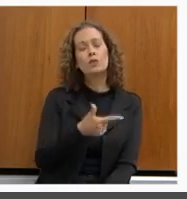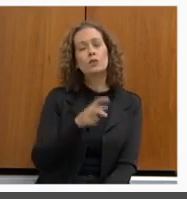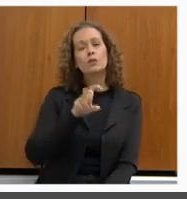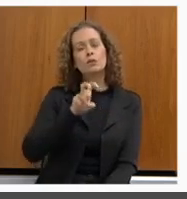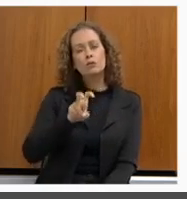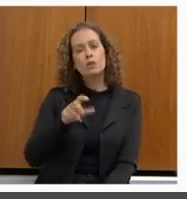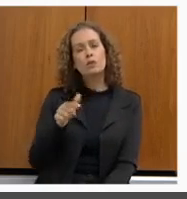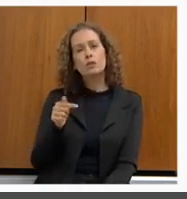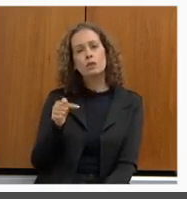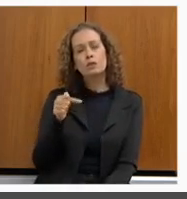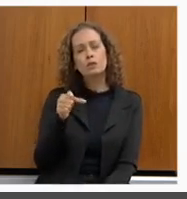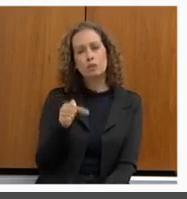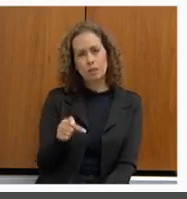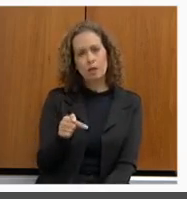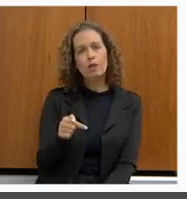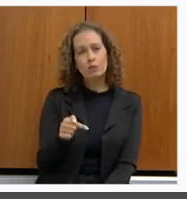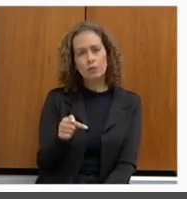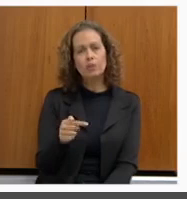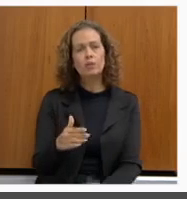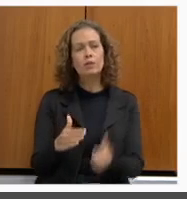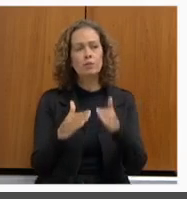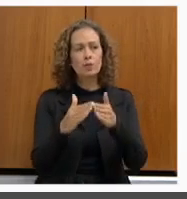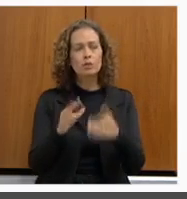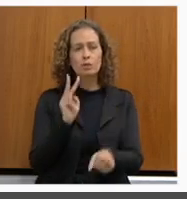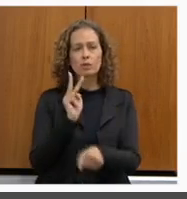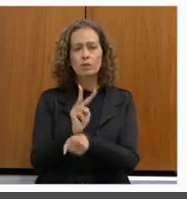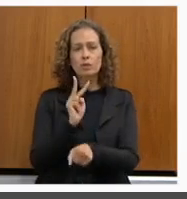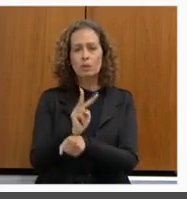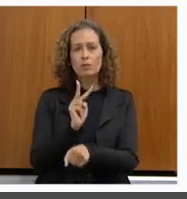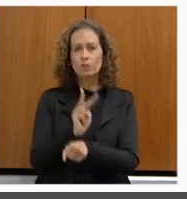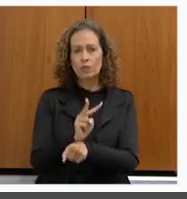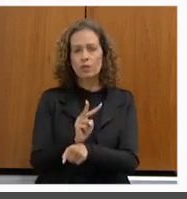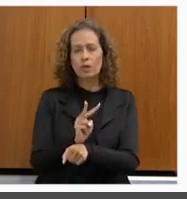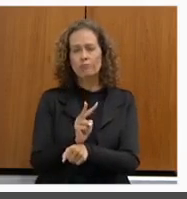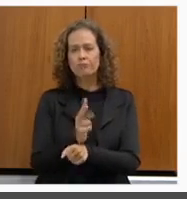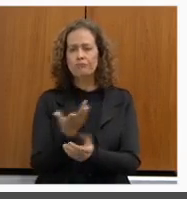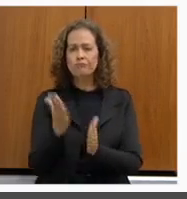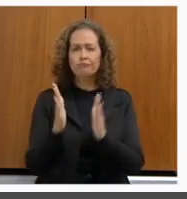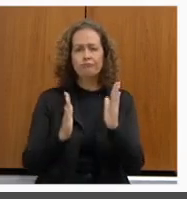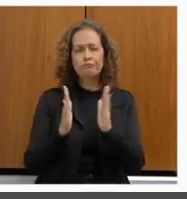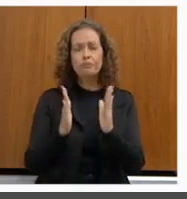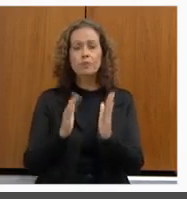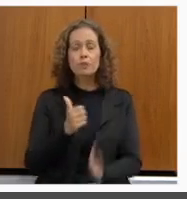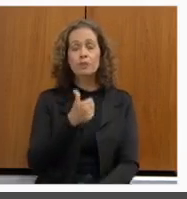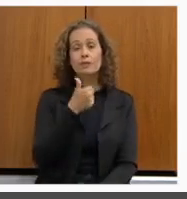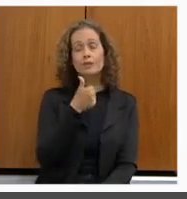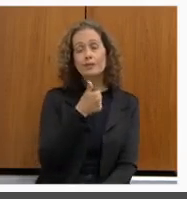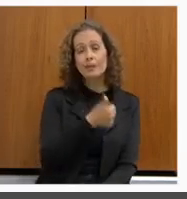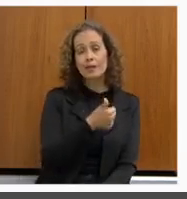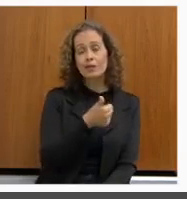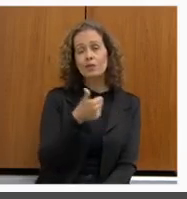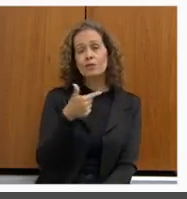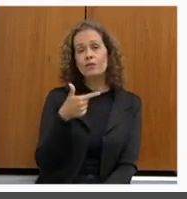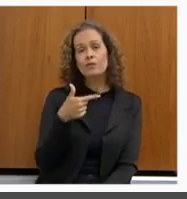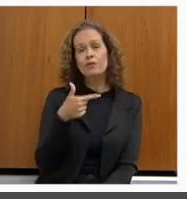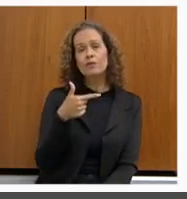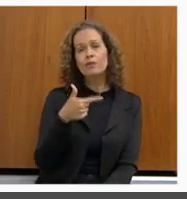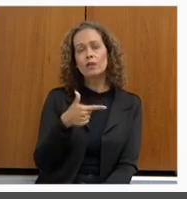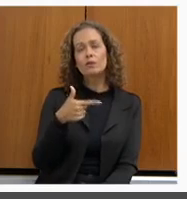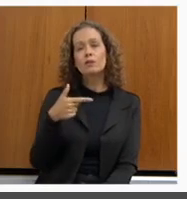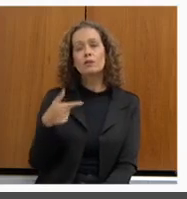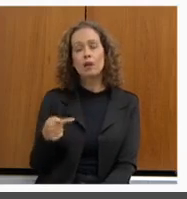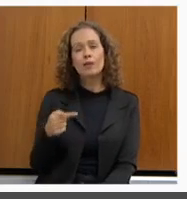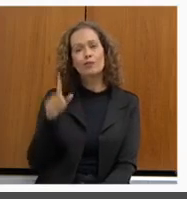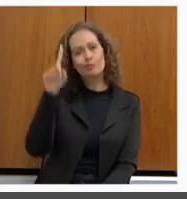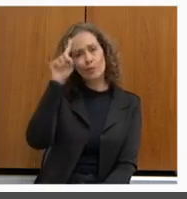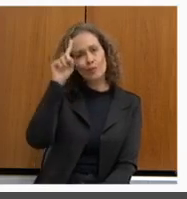19257 medidas protetivas uma média de 127 a cada